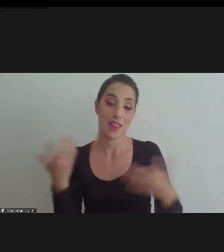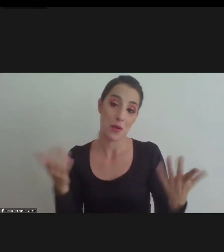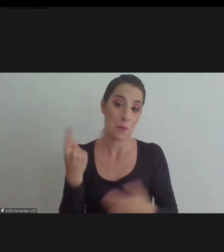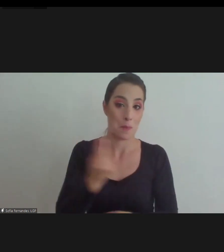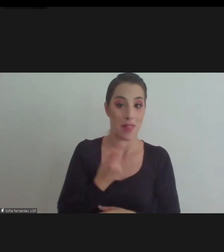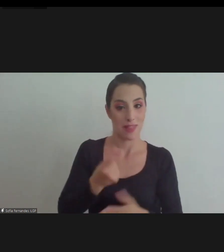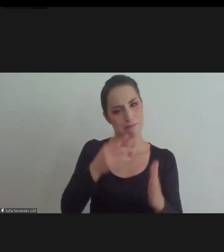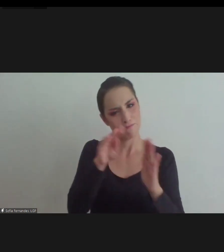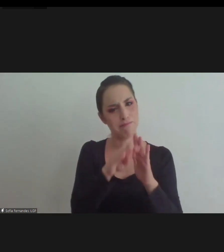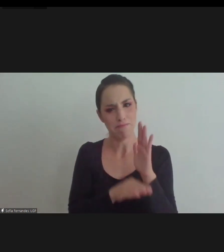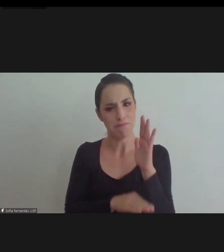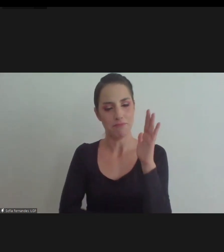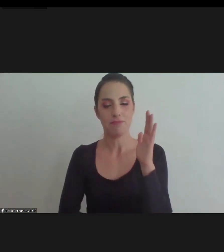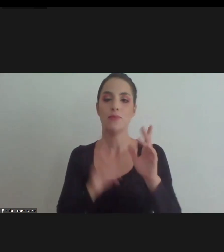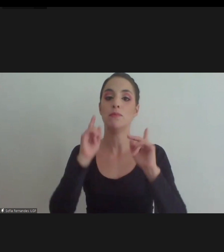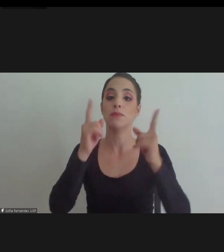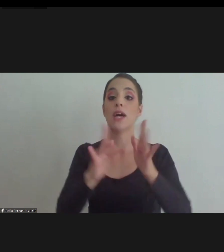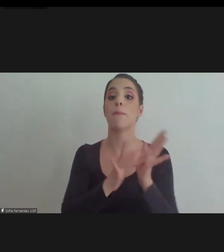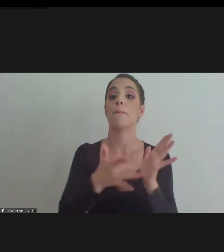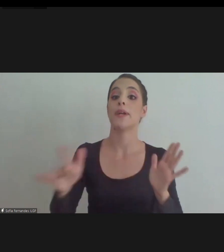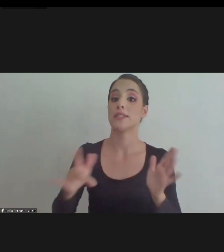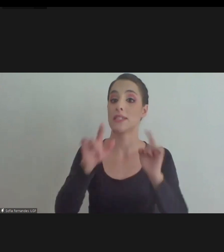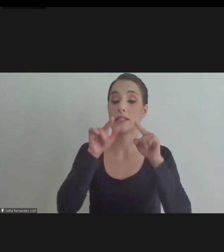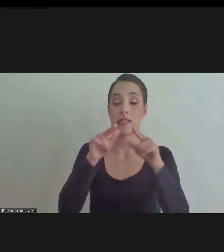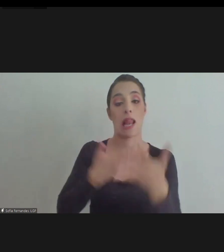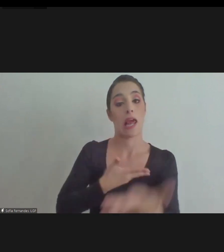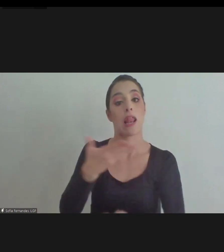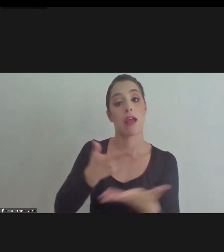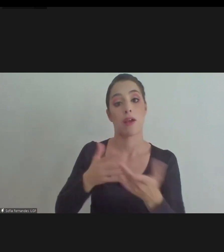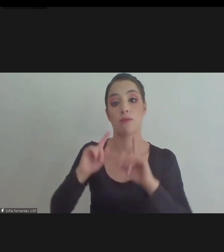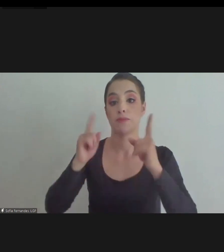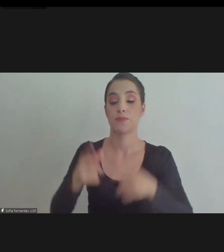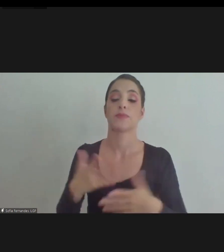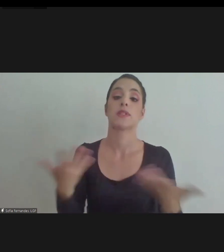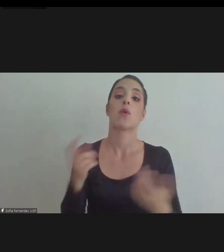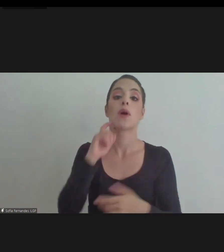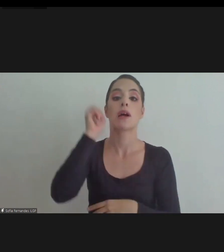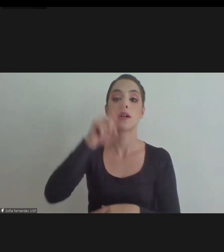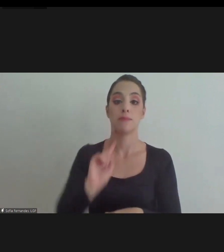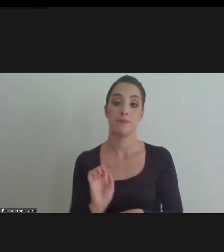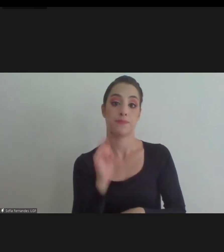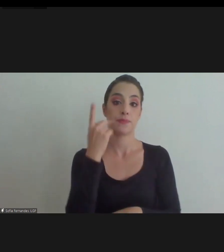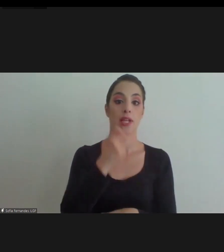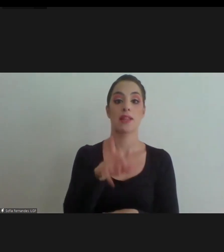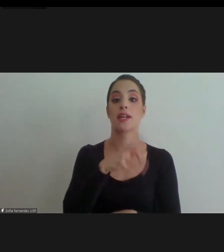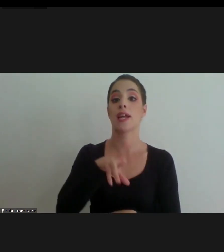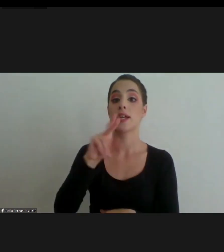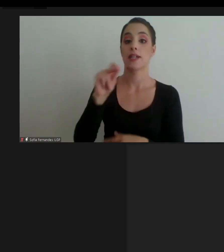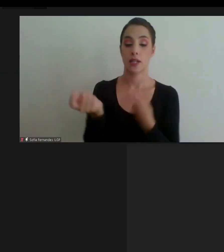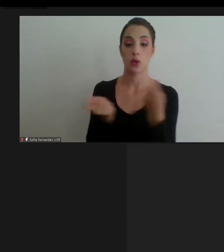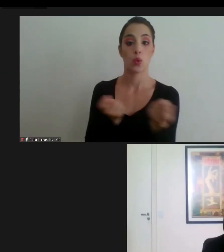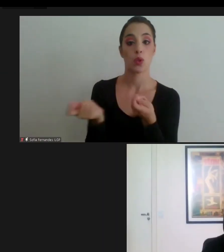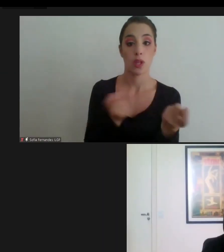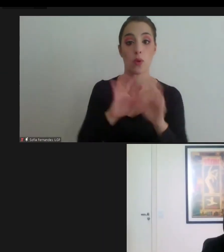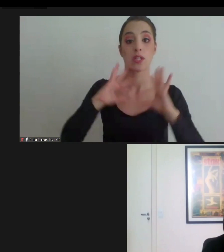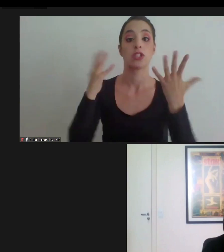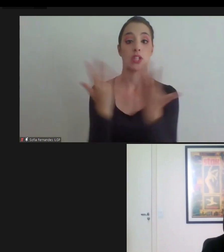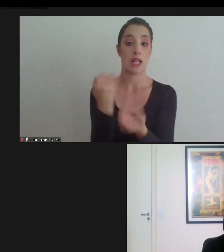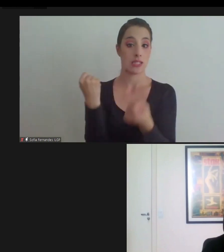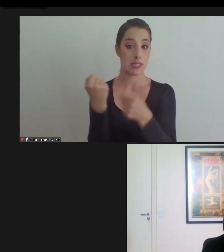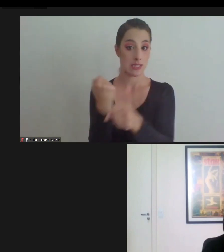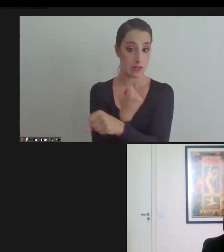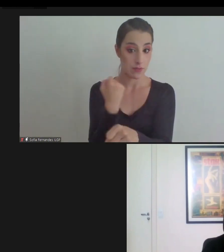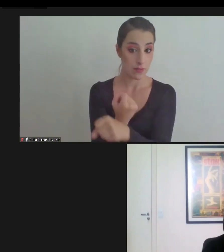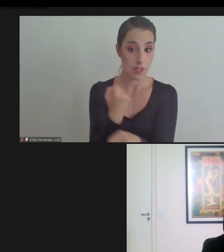esta conversa no Brasil, seguindo desde já para a Adriana Ligero, Coordenadora-Geral de Serviços de Transformação